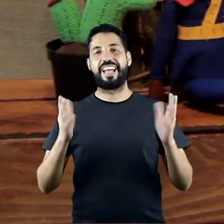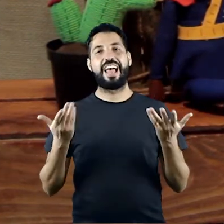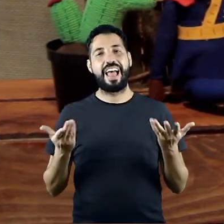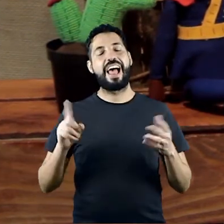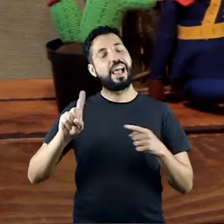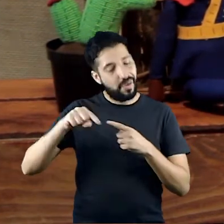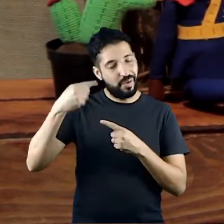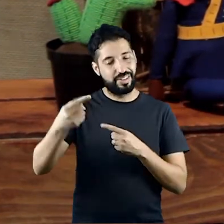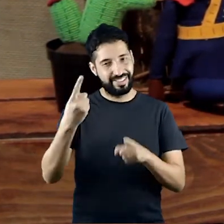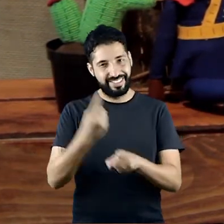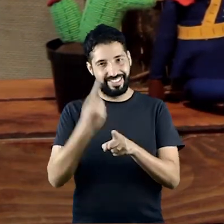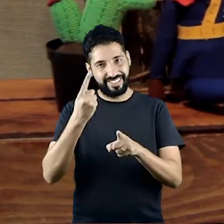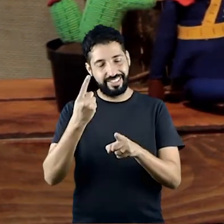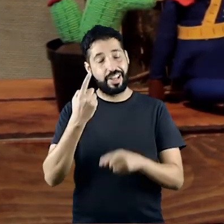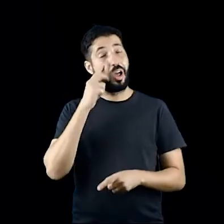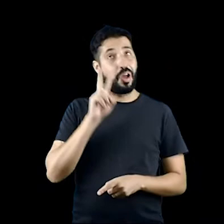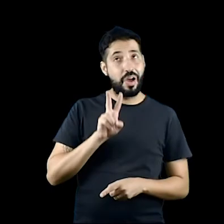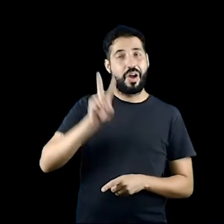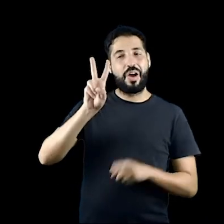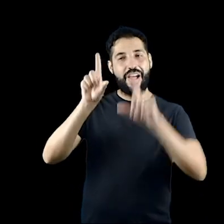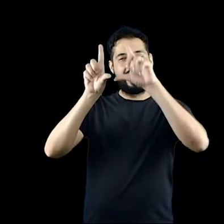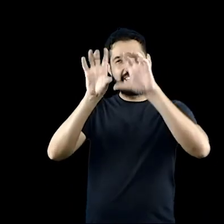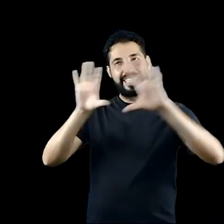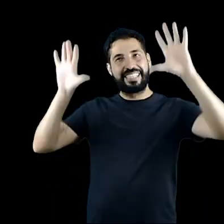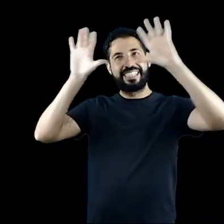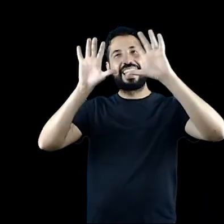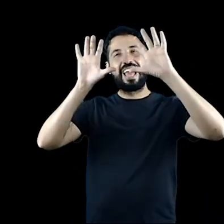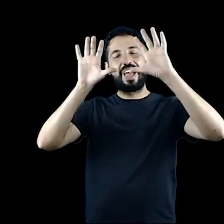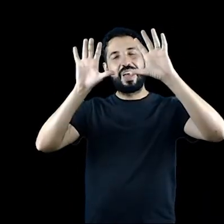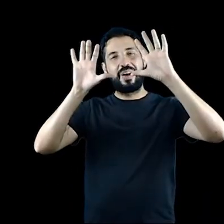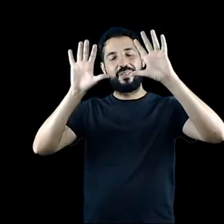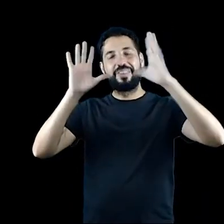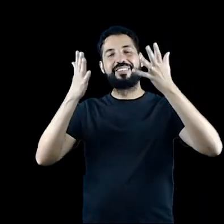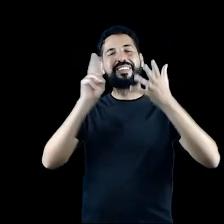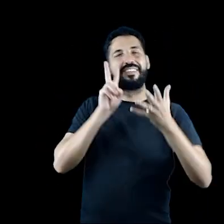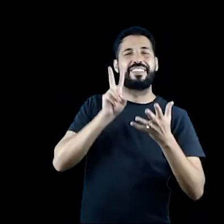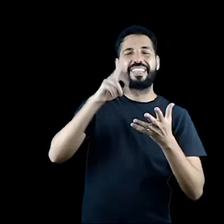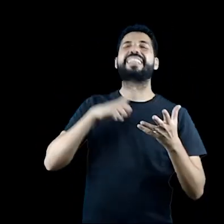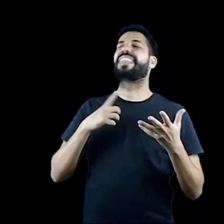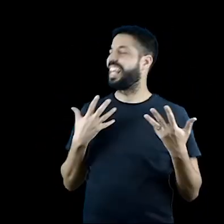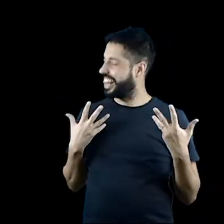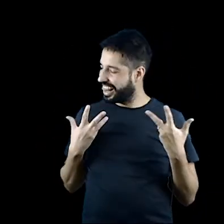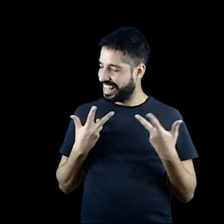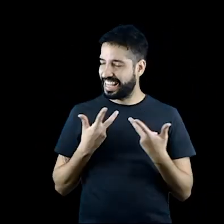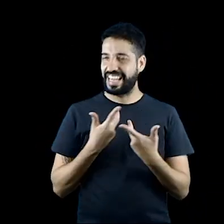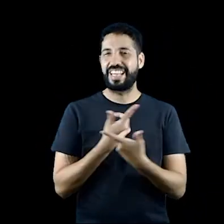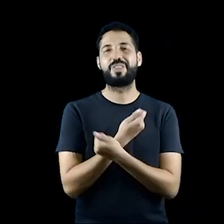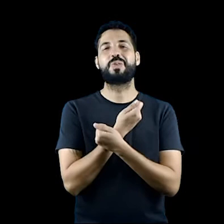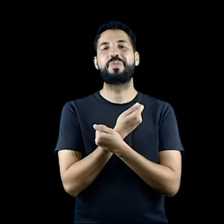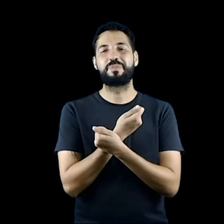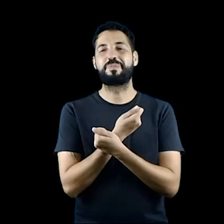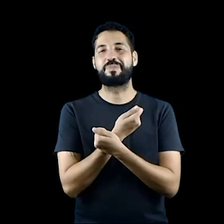humana a Deus até dentro de olha pro céu meu amor vê como